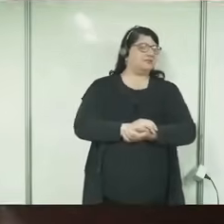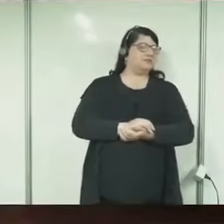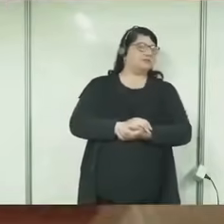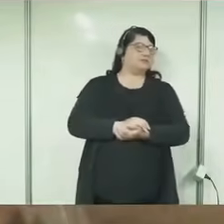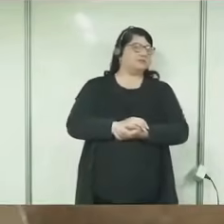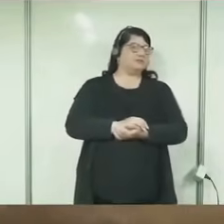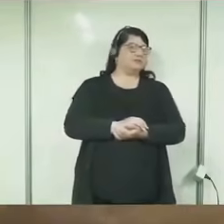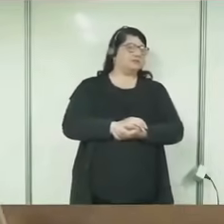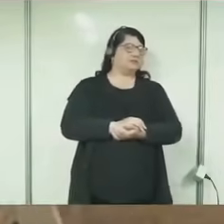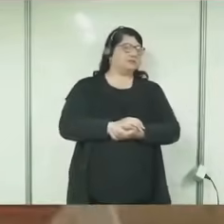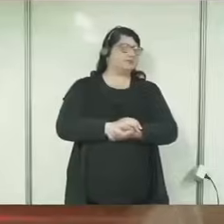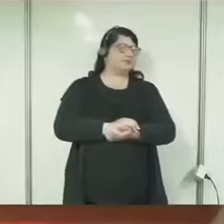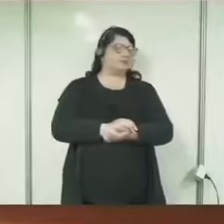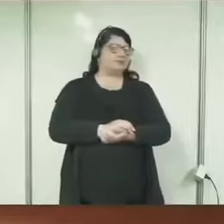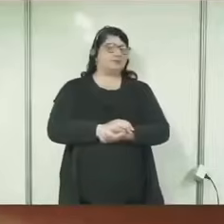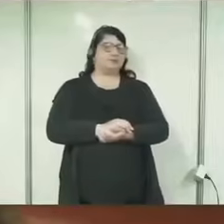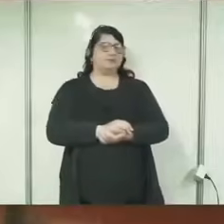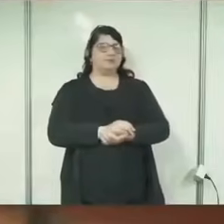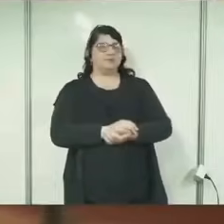Vamos nas palmas.